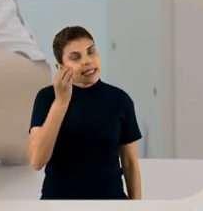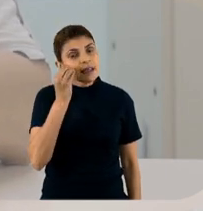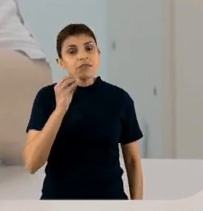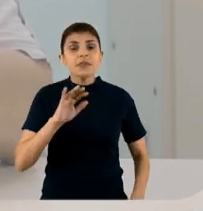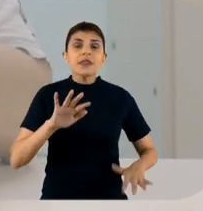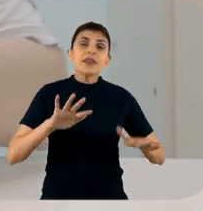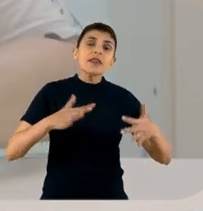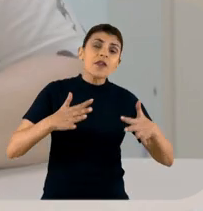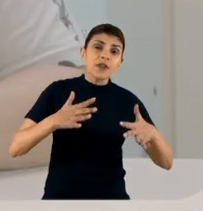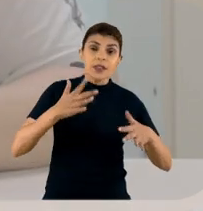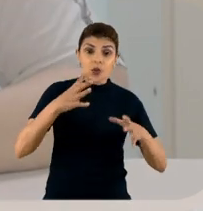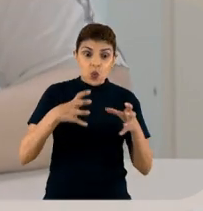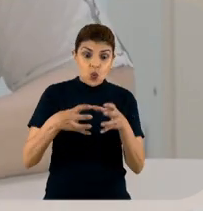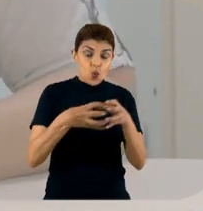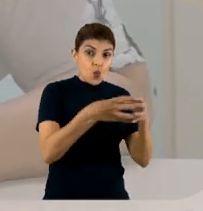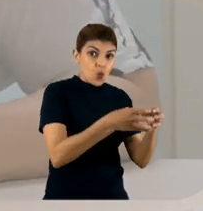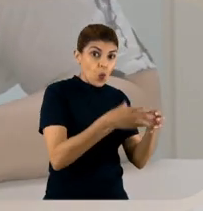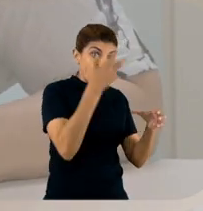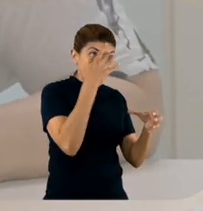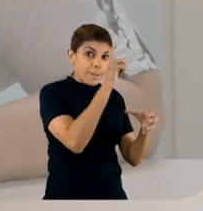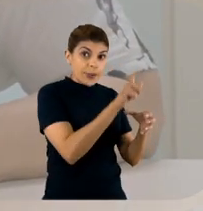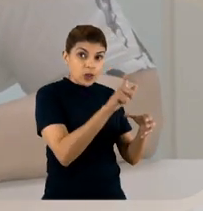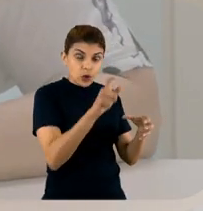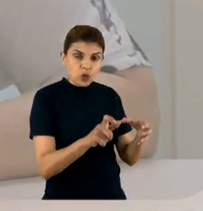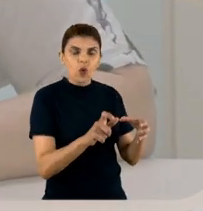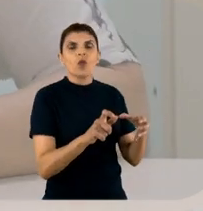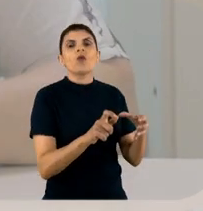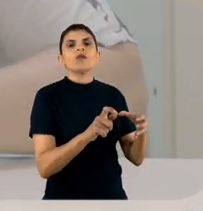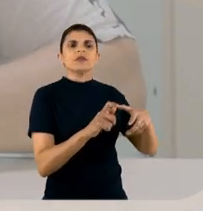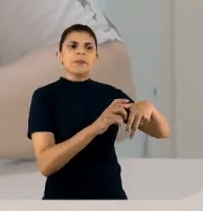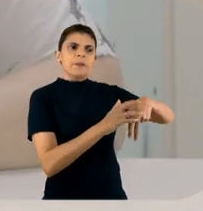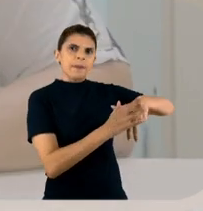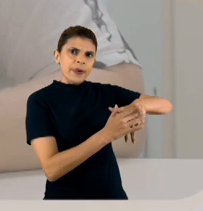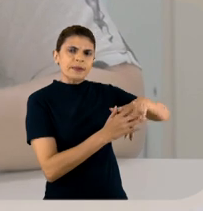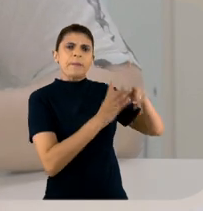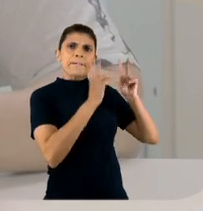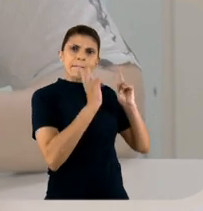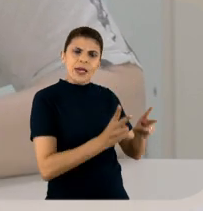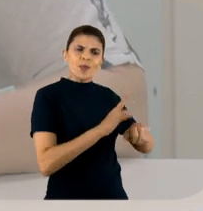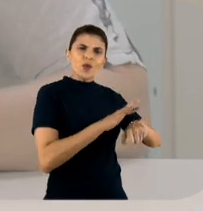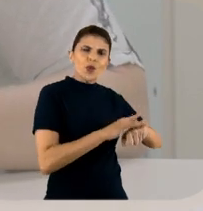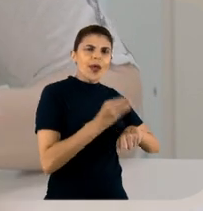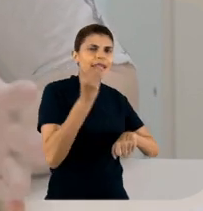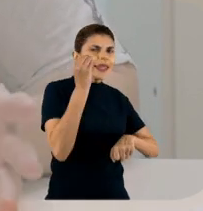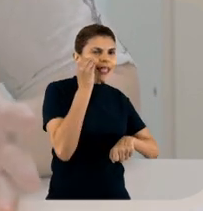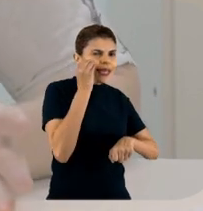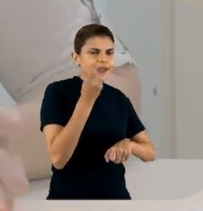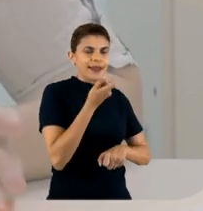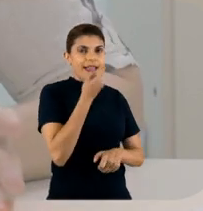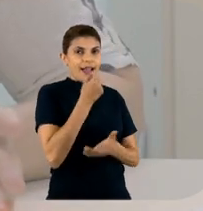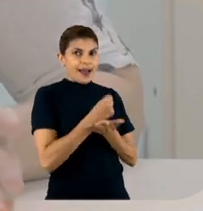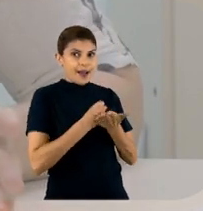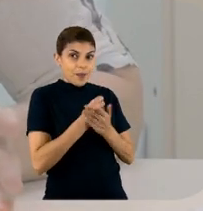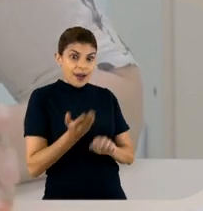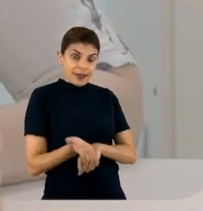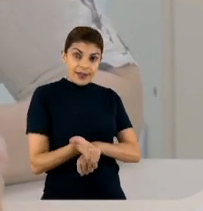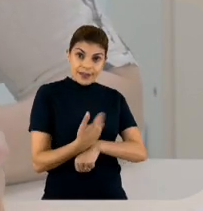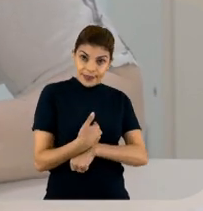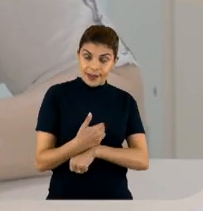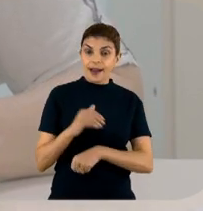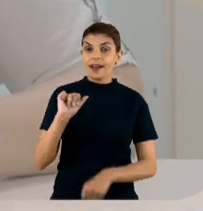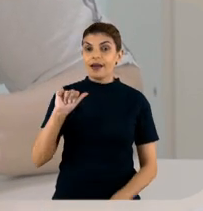tentando selecionar Talvez uma população intermediária né aquele talvez aquele mesmo doente que a gente tá tentando anticoagular mais